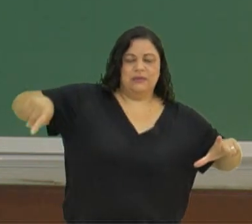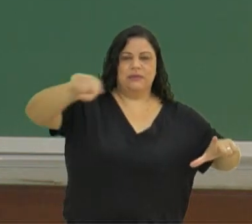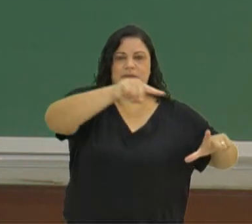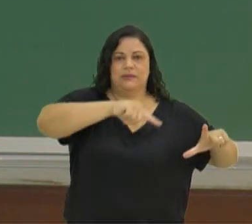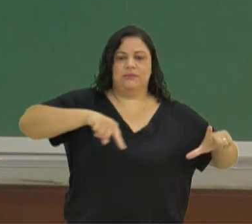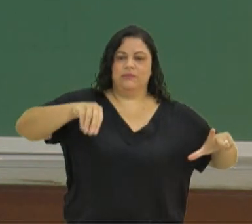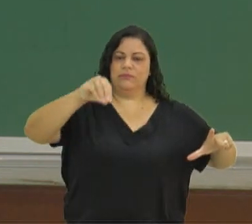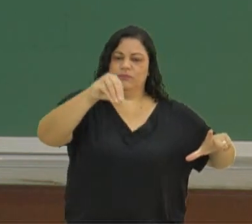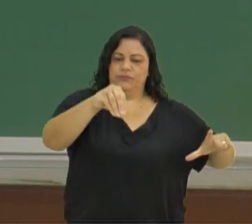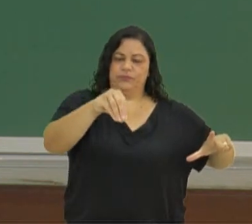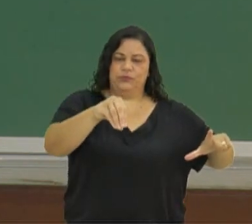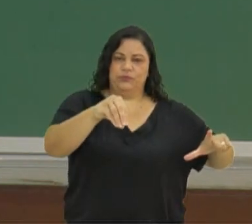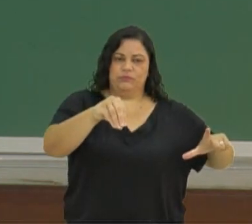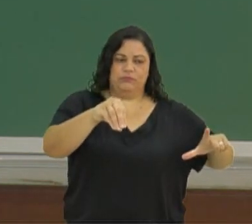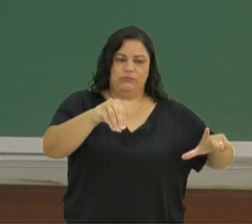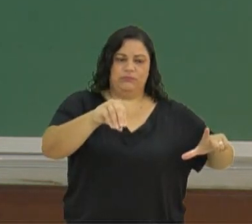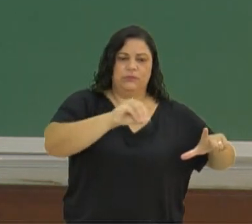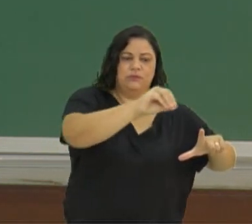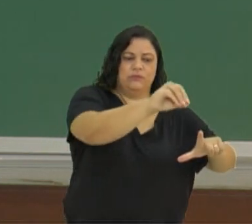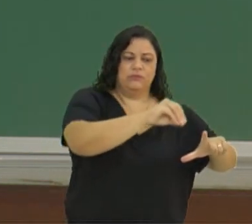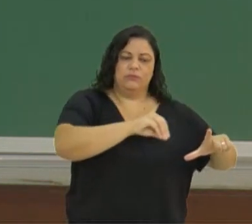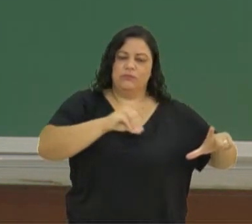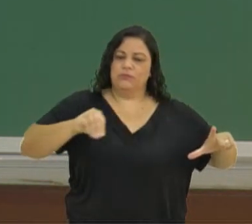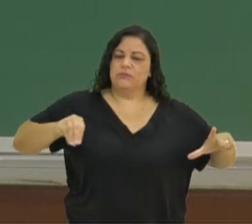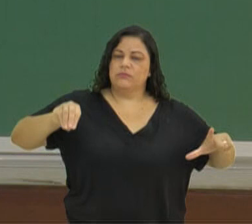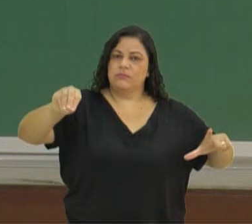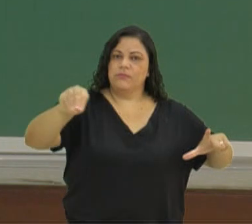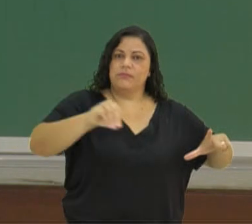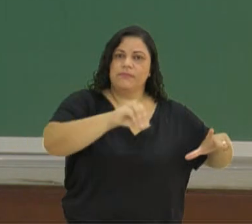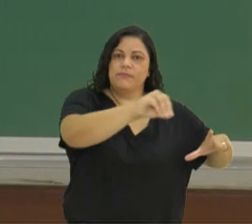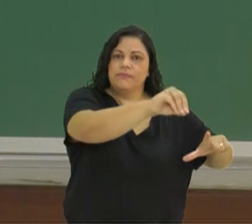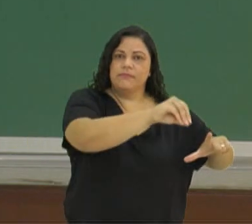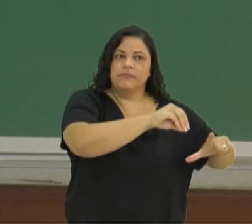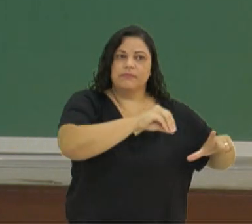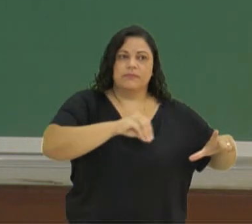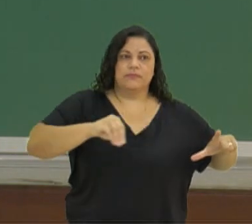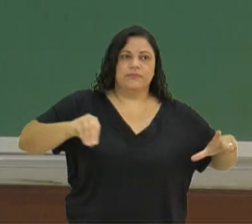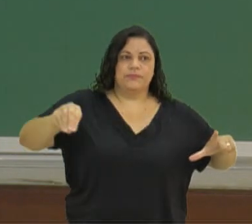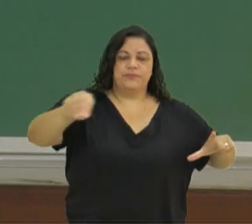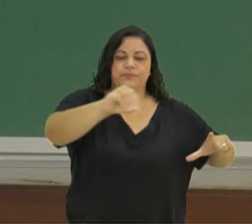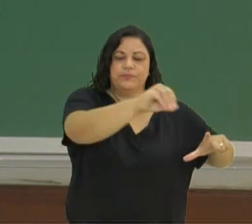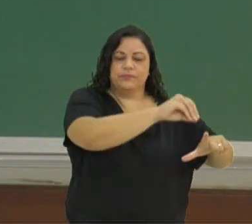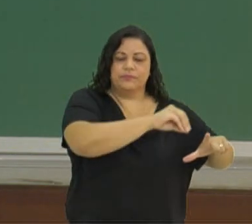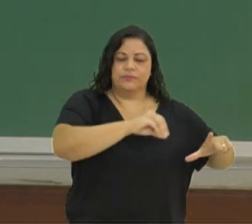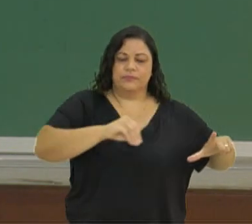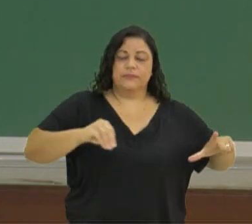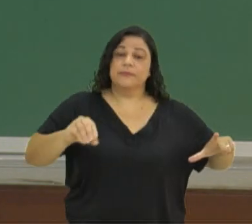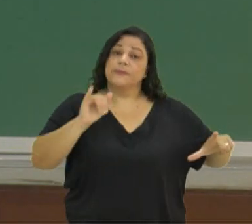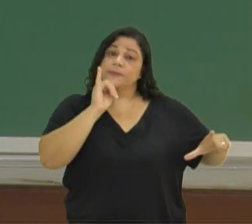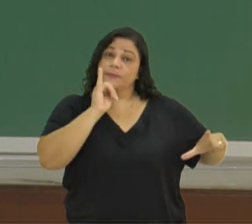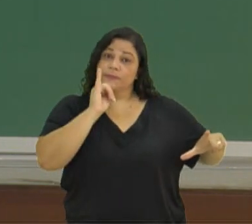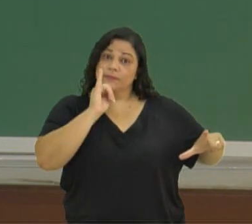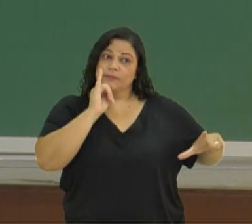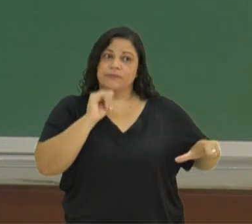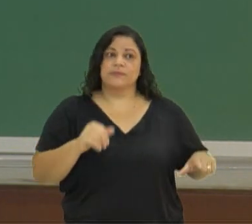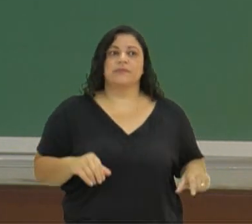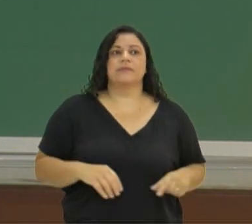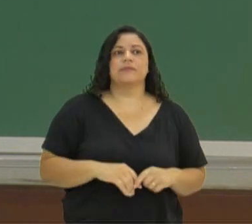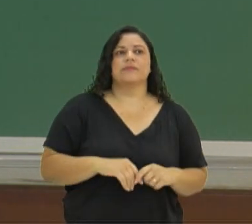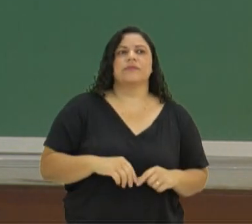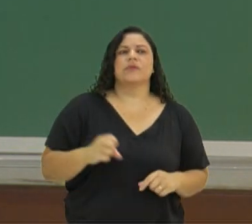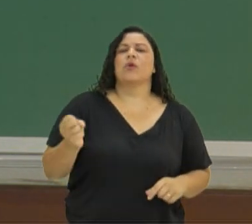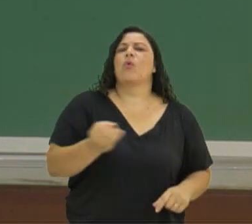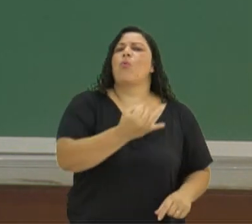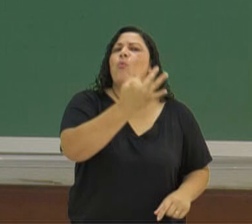porque ela consegue se movimentar em muito mais casas do que se ela estiver aqui no canto. Então, nesse exemplo aqui, a dama está no meio. Olha